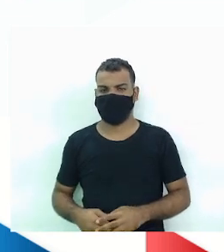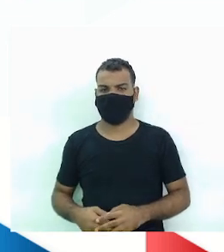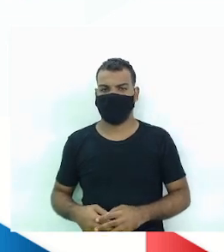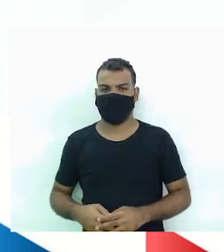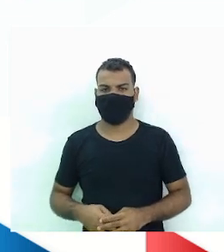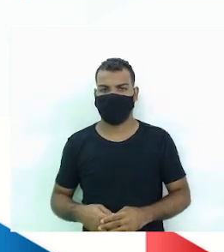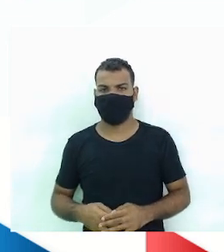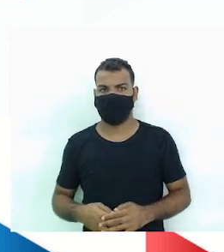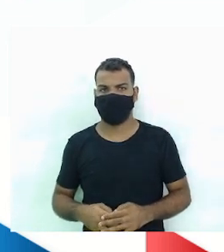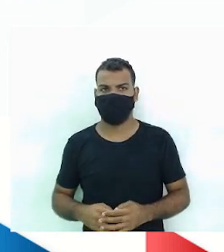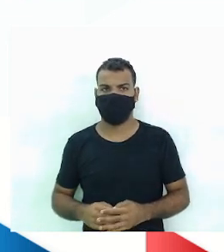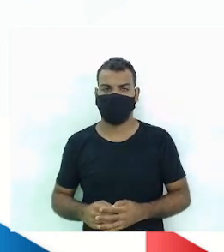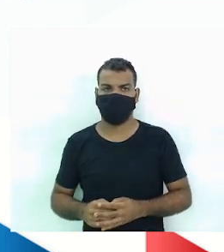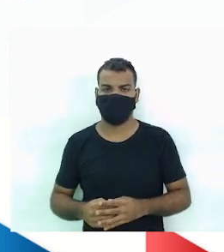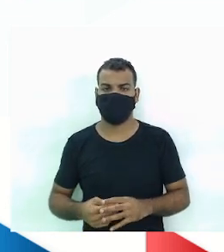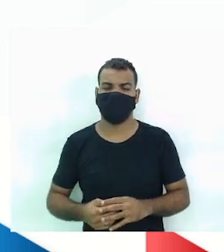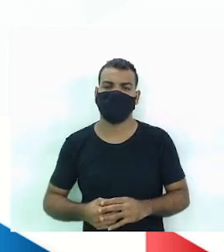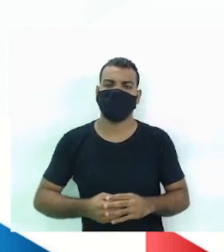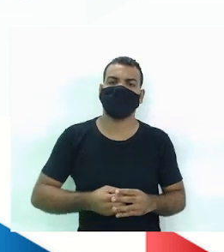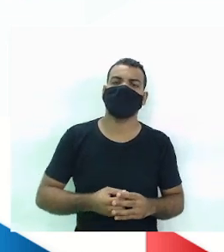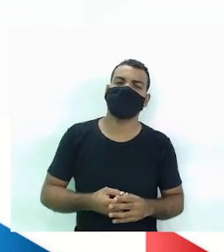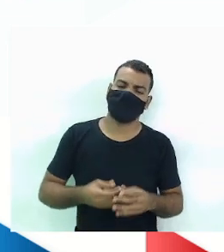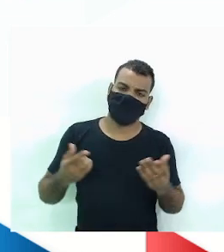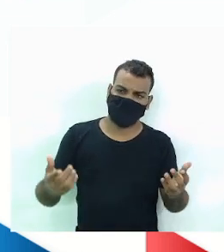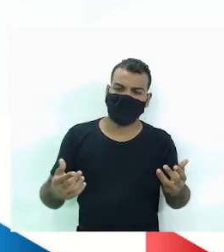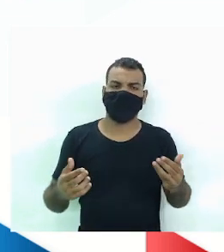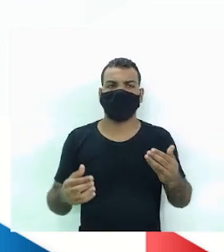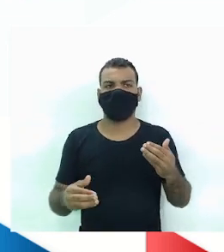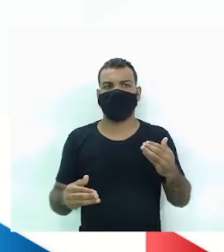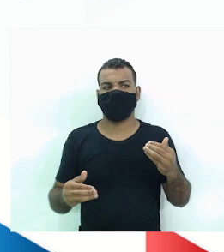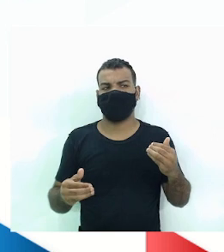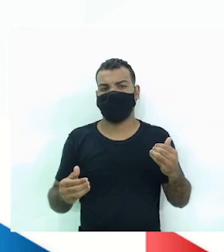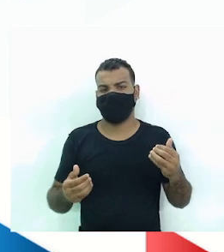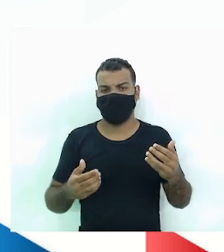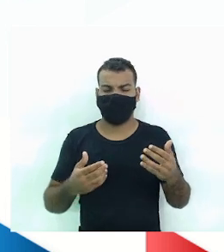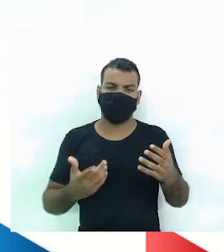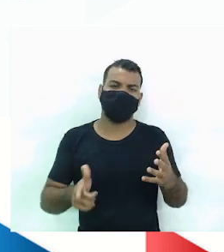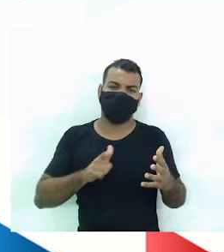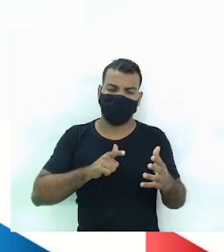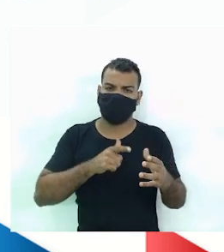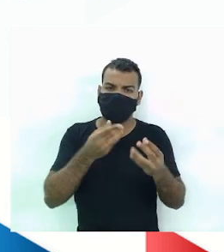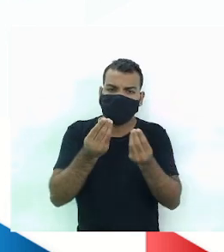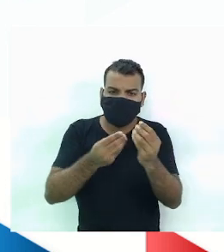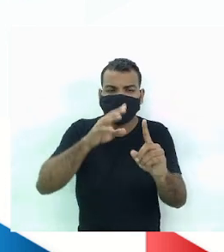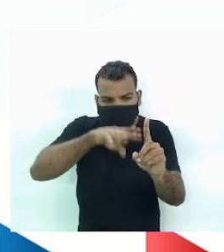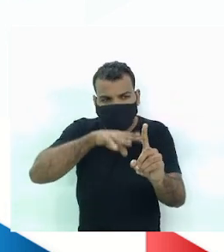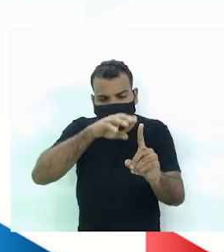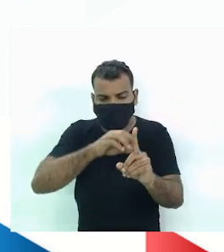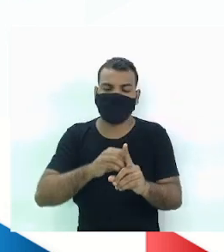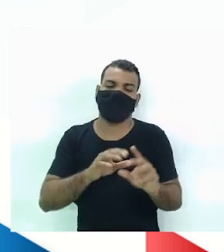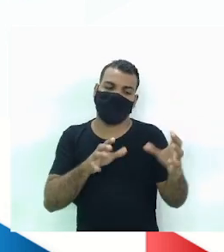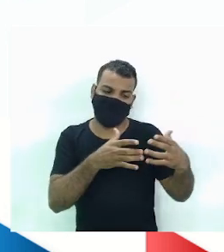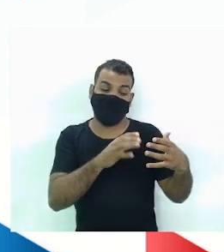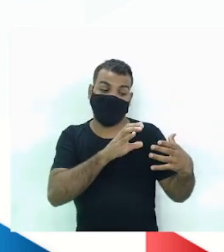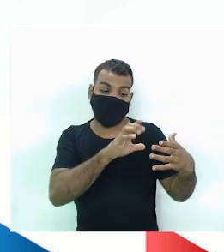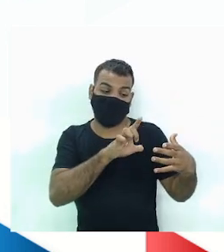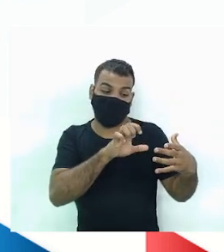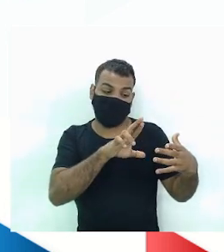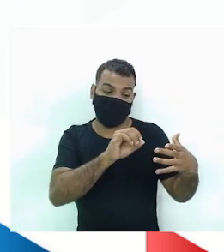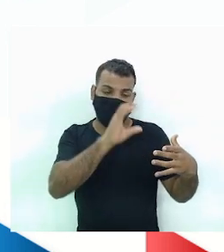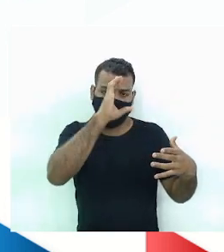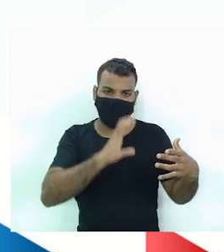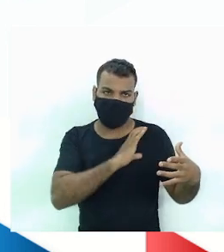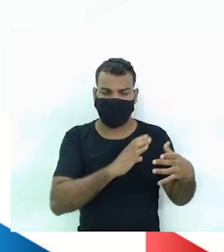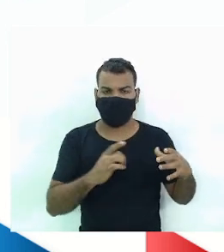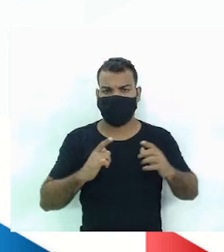dependência pessoal, da sucerania, vassalagem, senhor e servo. O clero ele vai ter